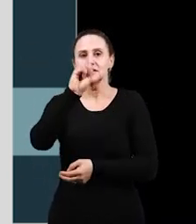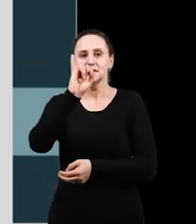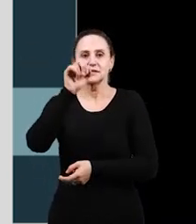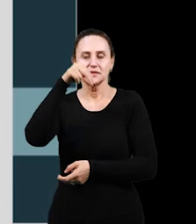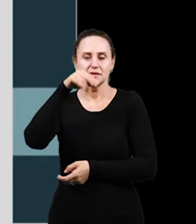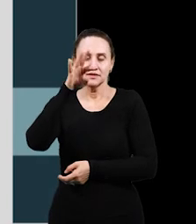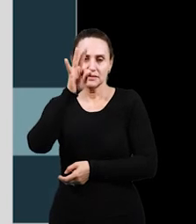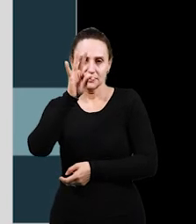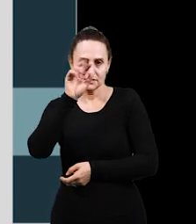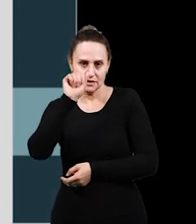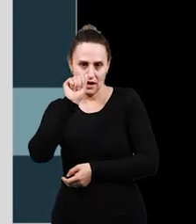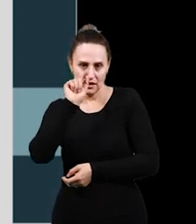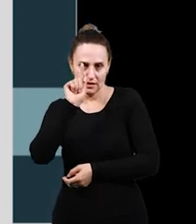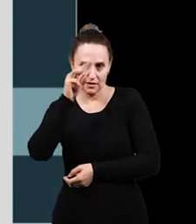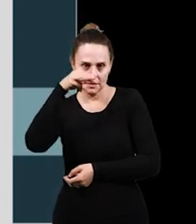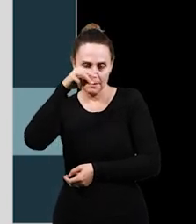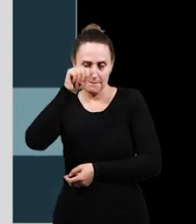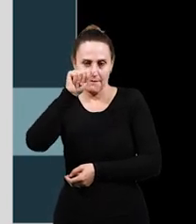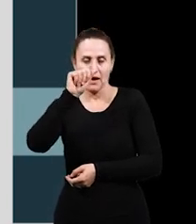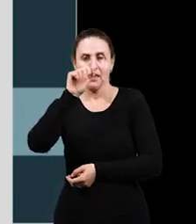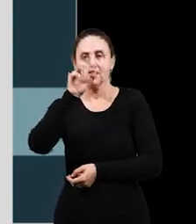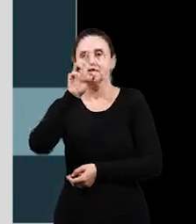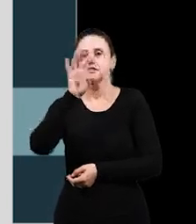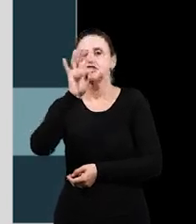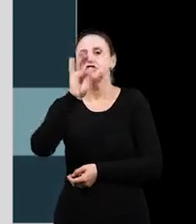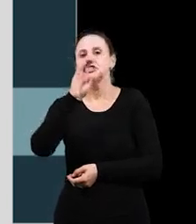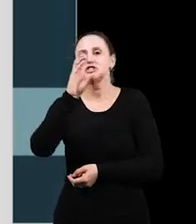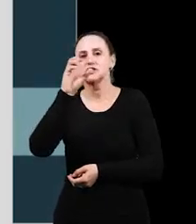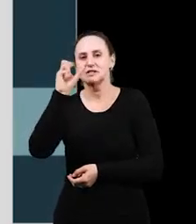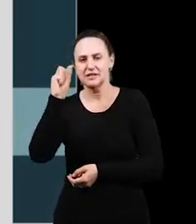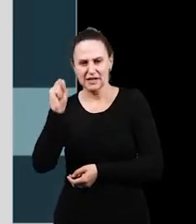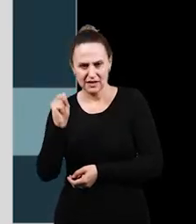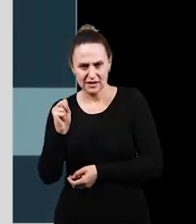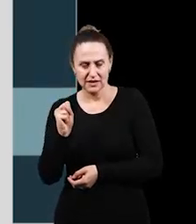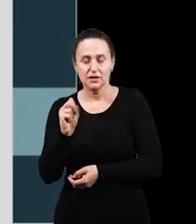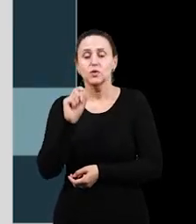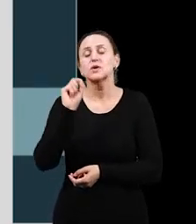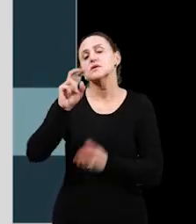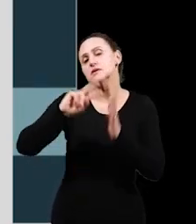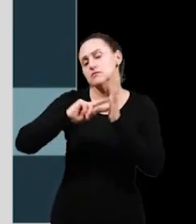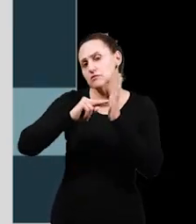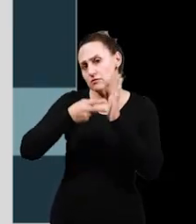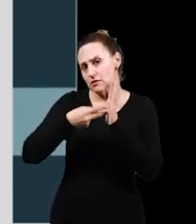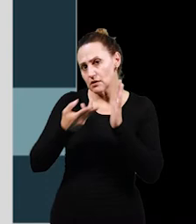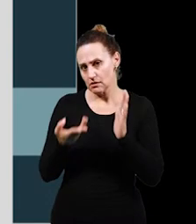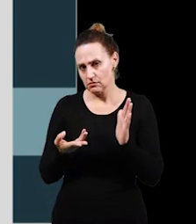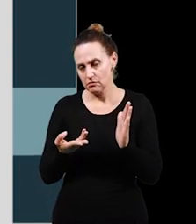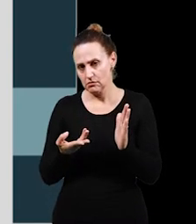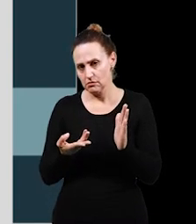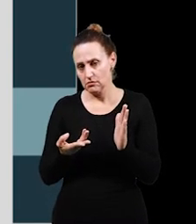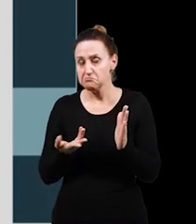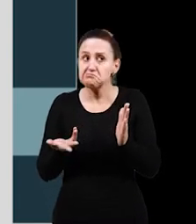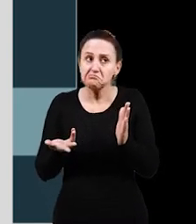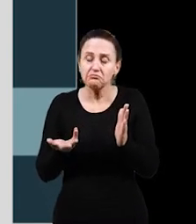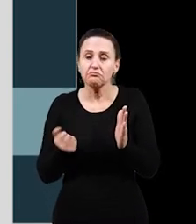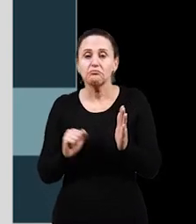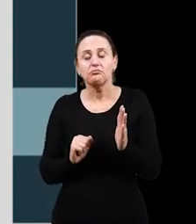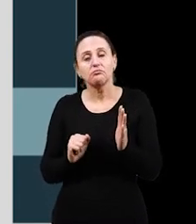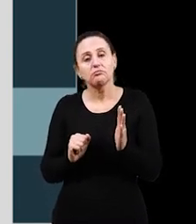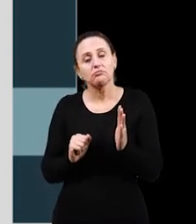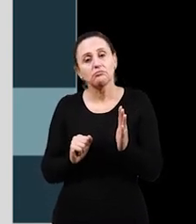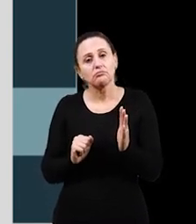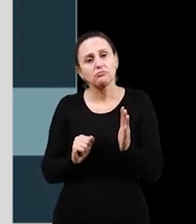paradigmáticas se você se lembrar o que que é o que acredito que é um sintagma Ele disse que é um sintagma